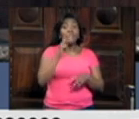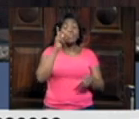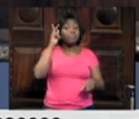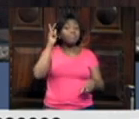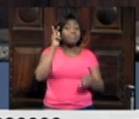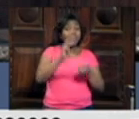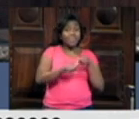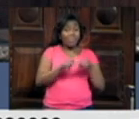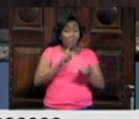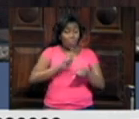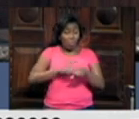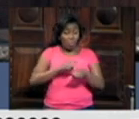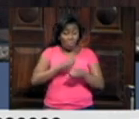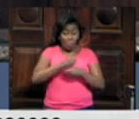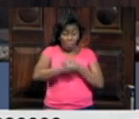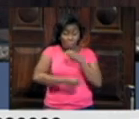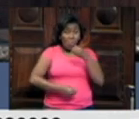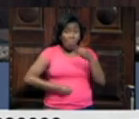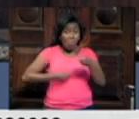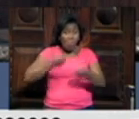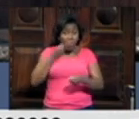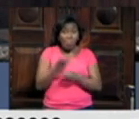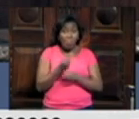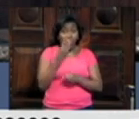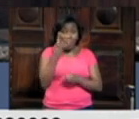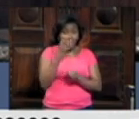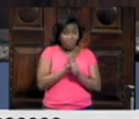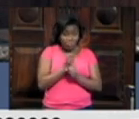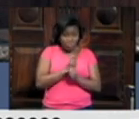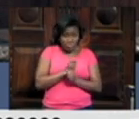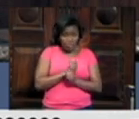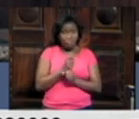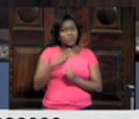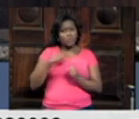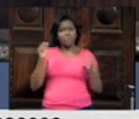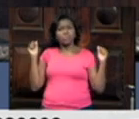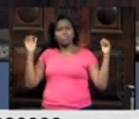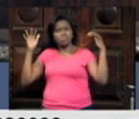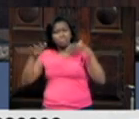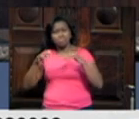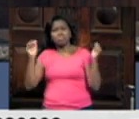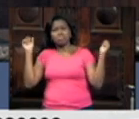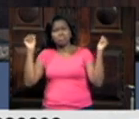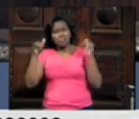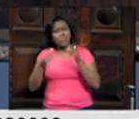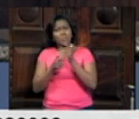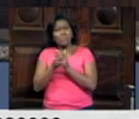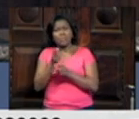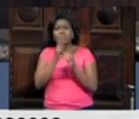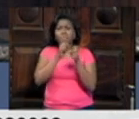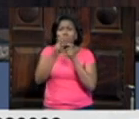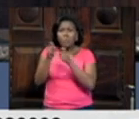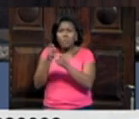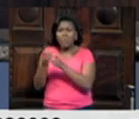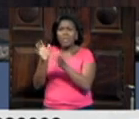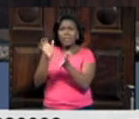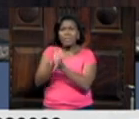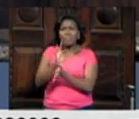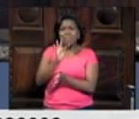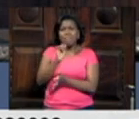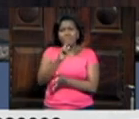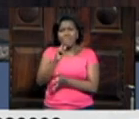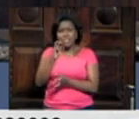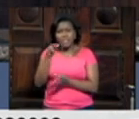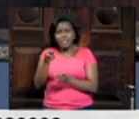anos, e nós tivemos inúmeras reuniões do Colégio de Líderes com a equipe da Fazenda e a equipe de